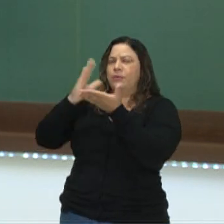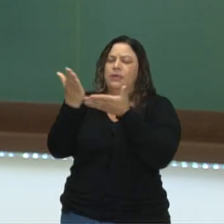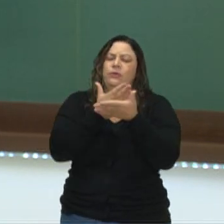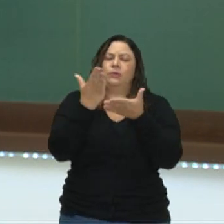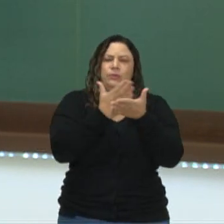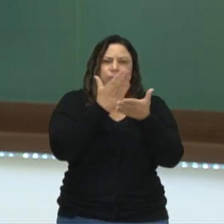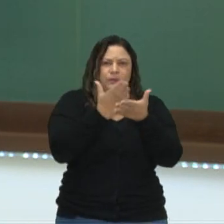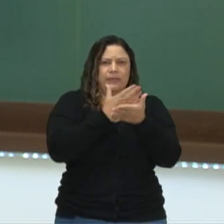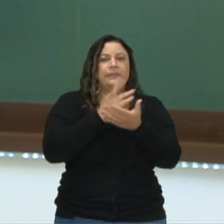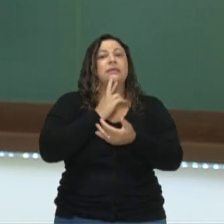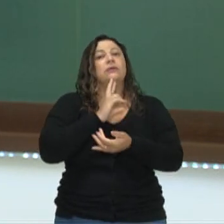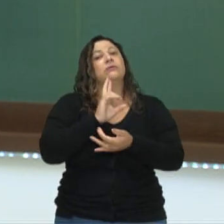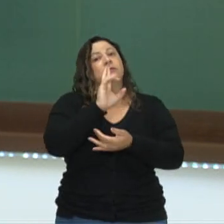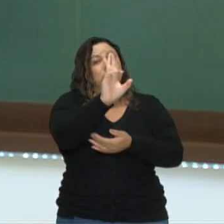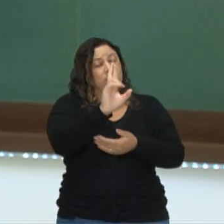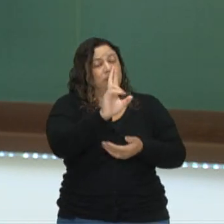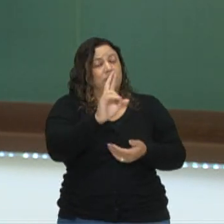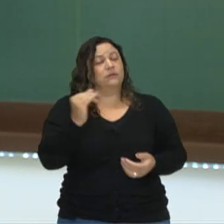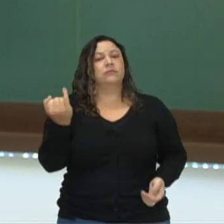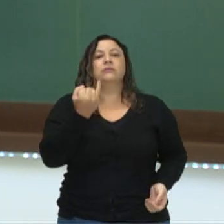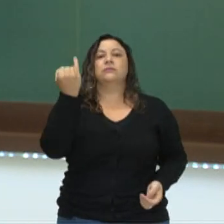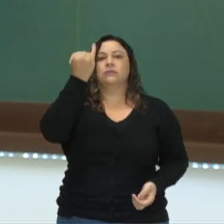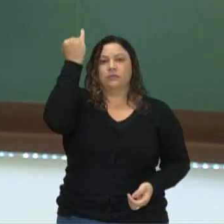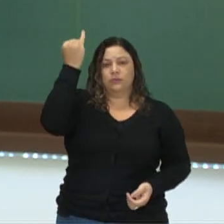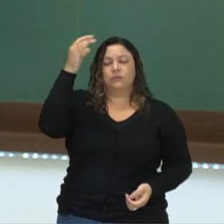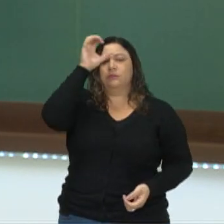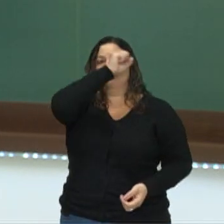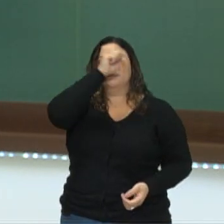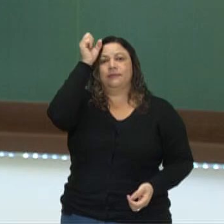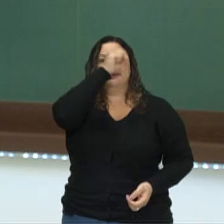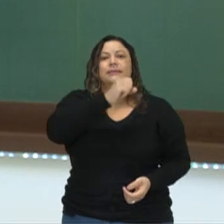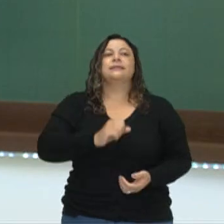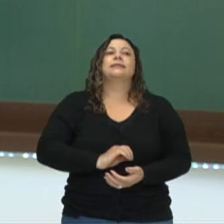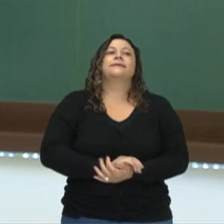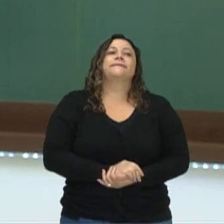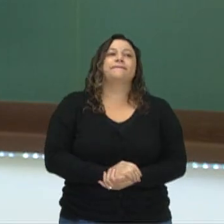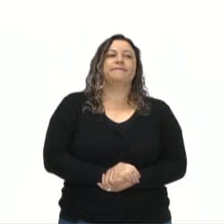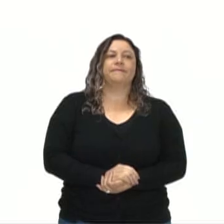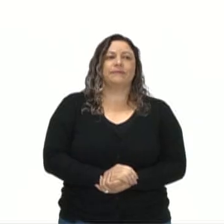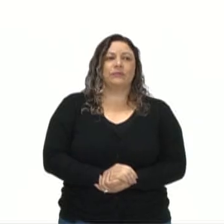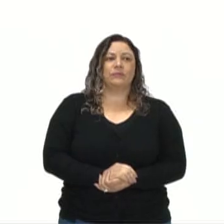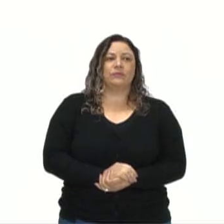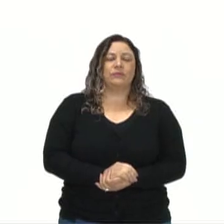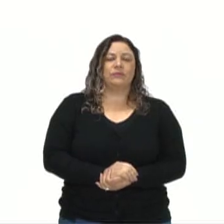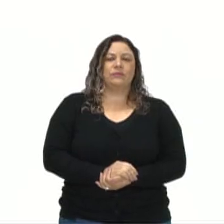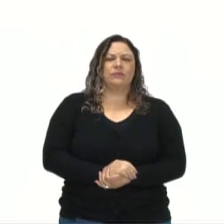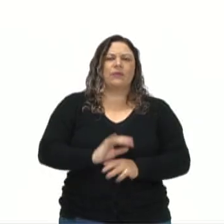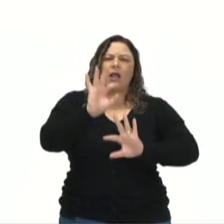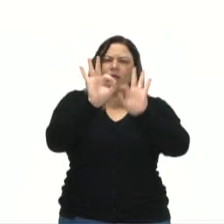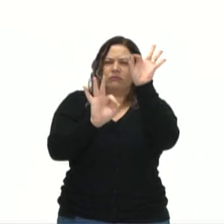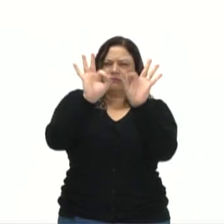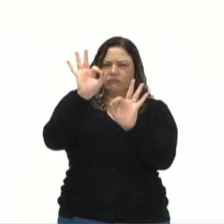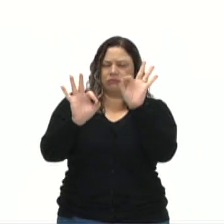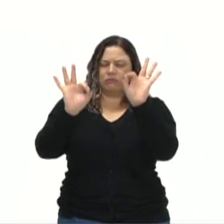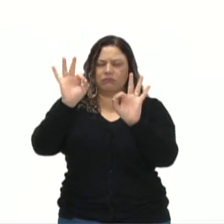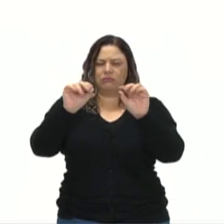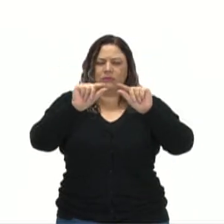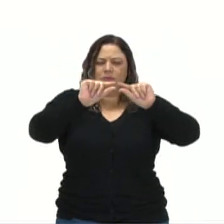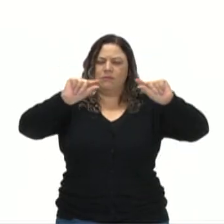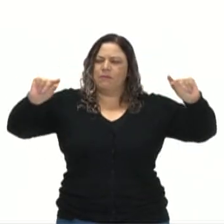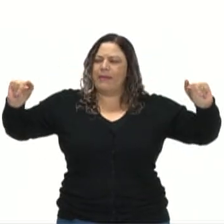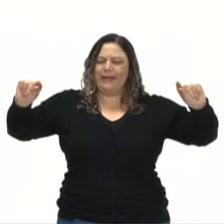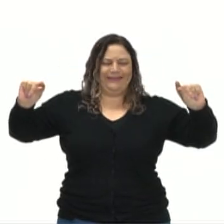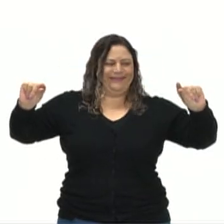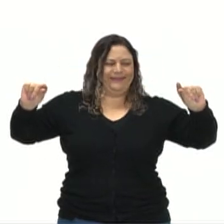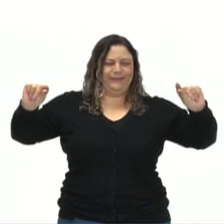vocês, responder, porque isso é importante para o aprendizado de vocês, tá? Construa uma linha do tempo no seu